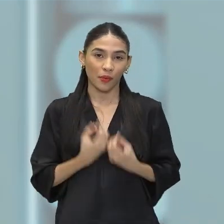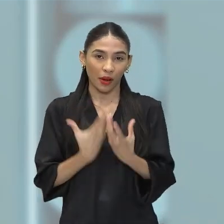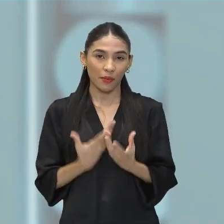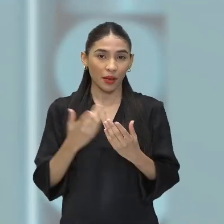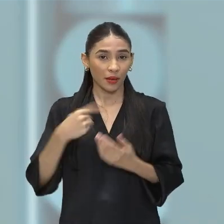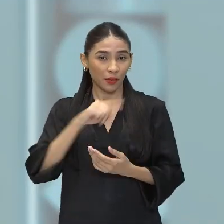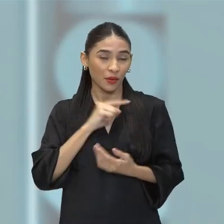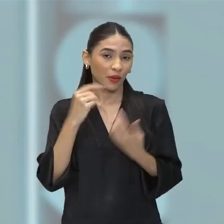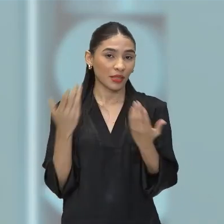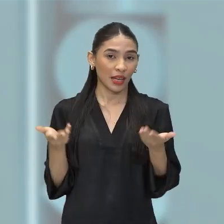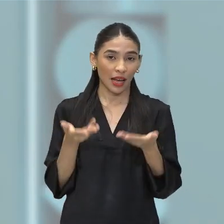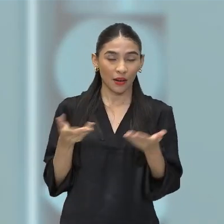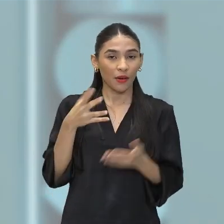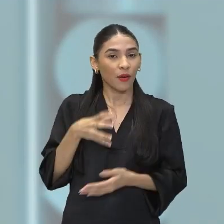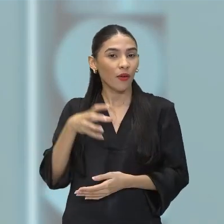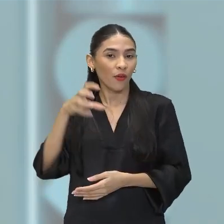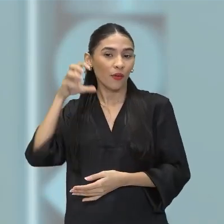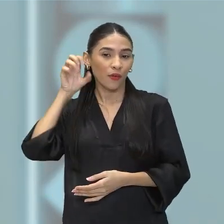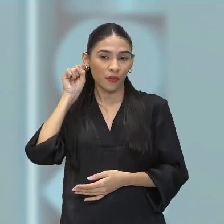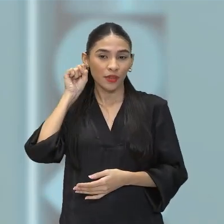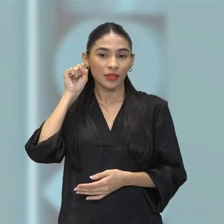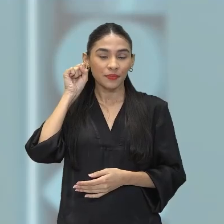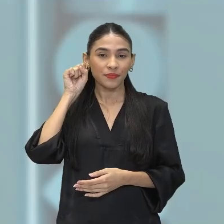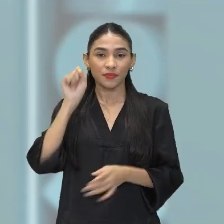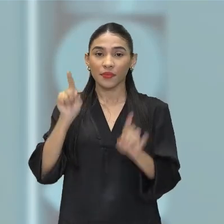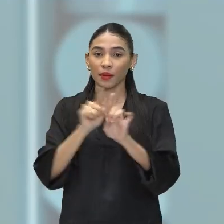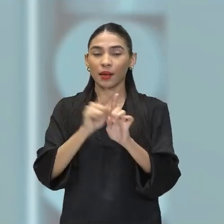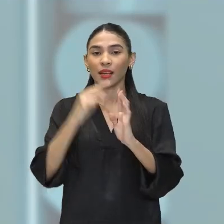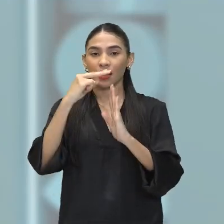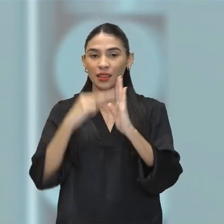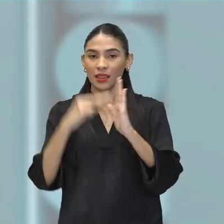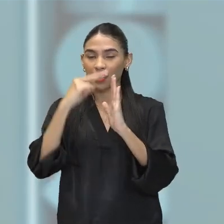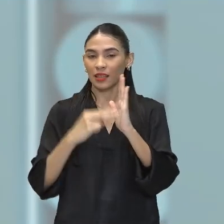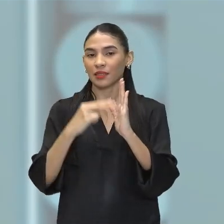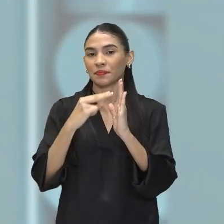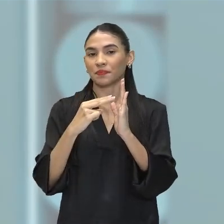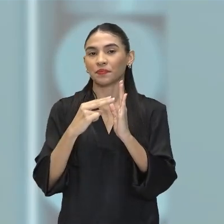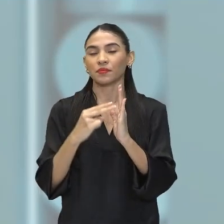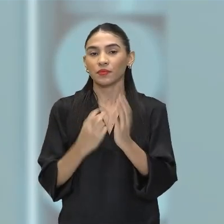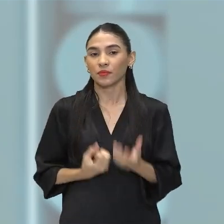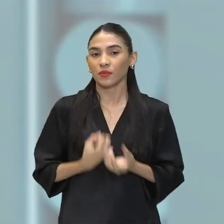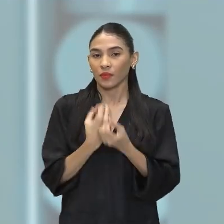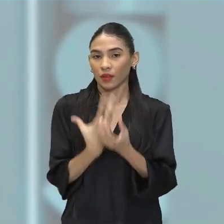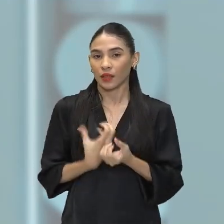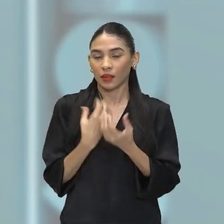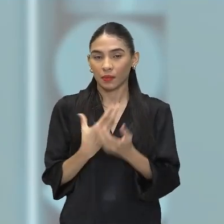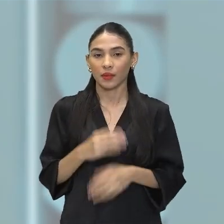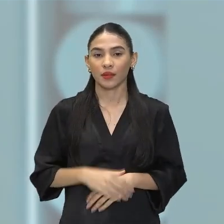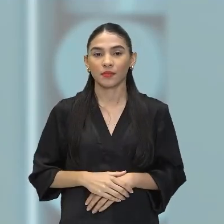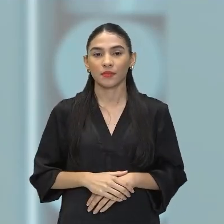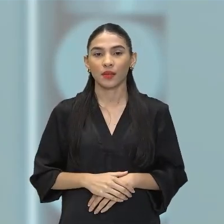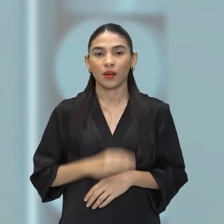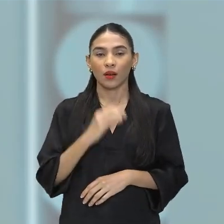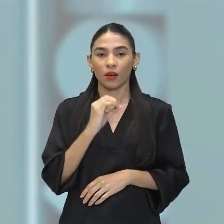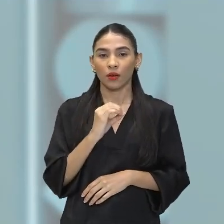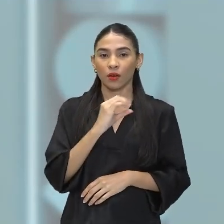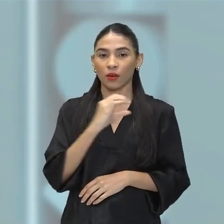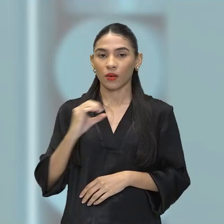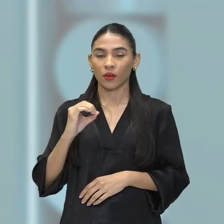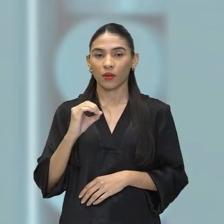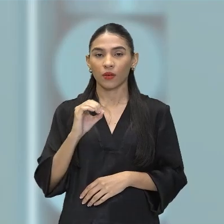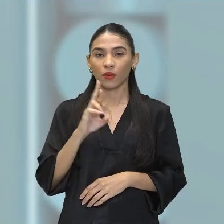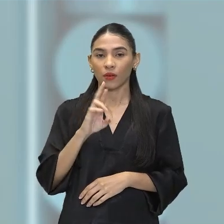nós vamos ouvir, certo? E ler também, acompanhando a leitura do poema Ocorrência de Ferreira Goulart.